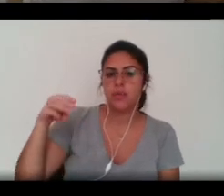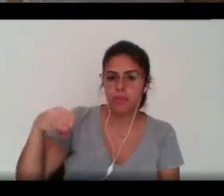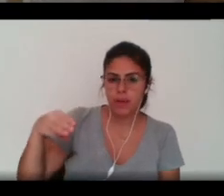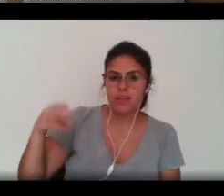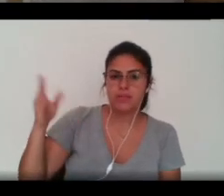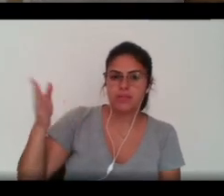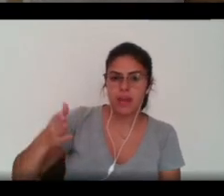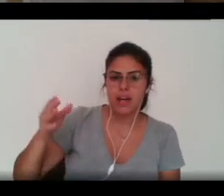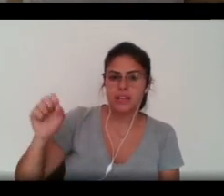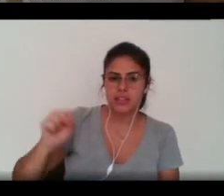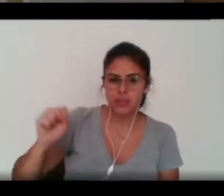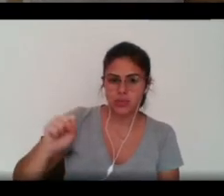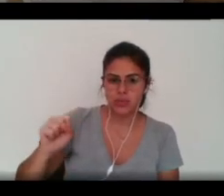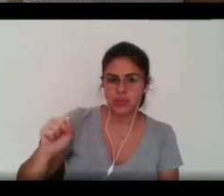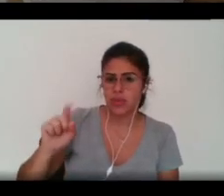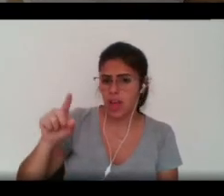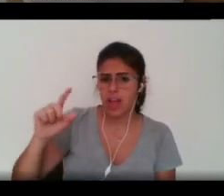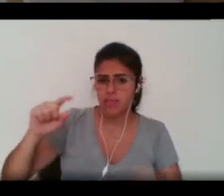por segundo